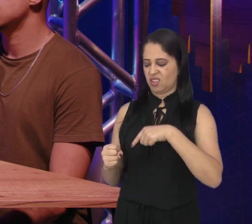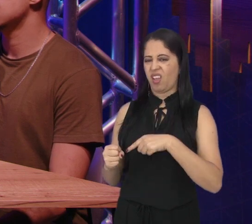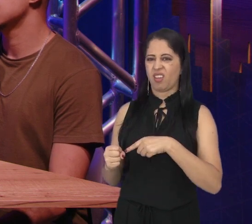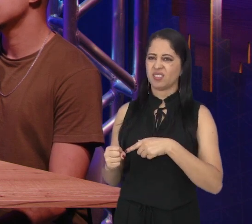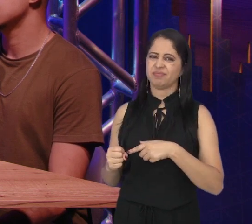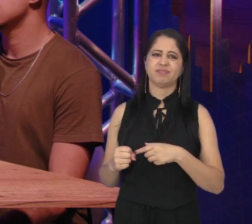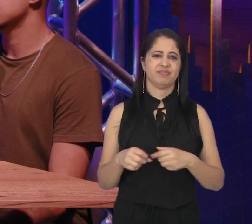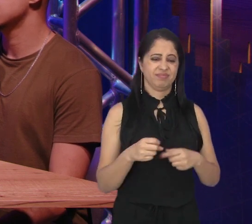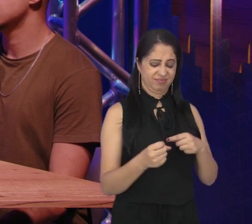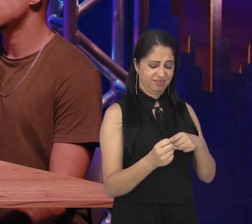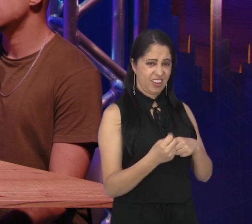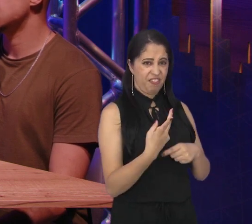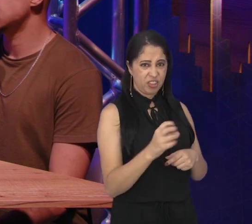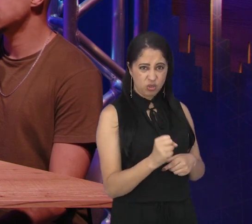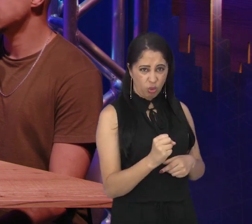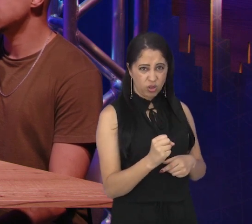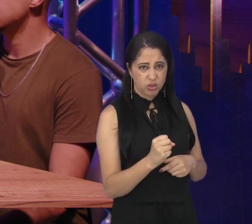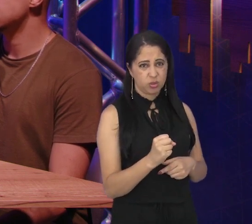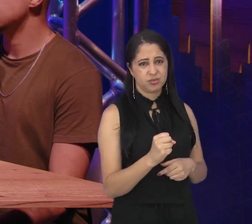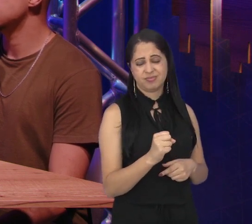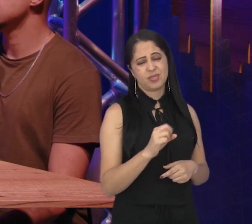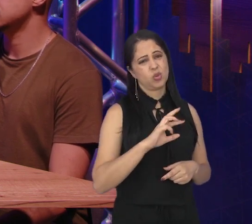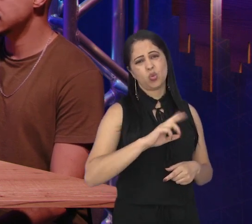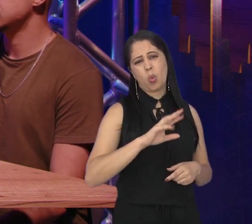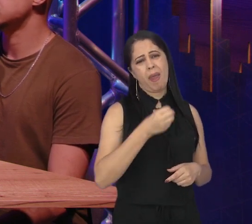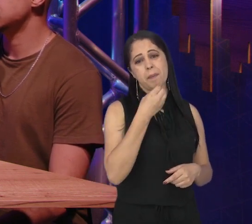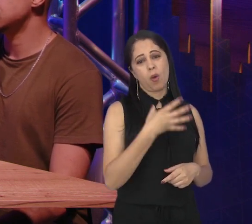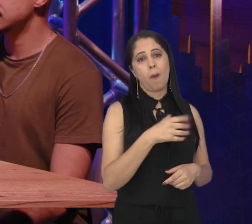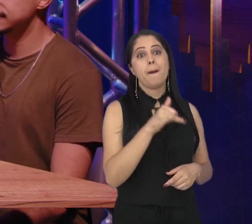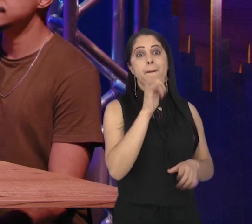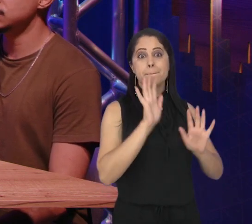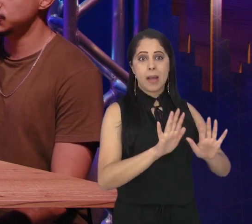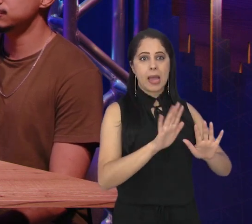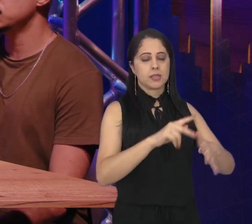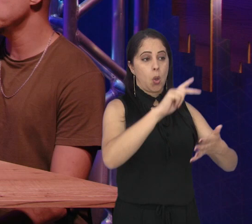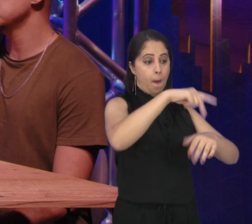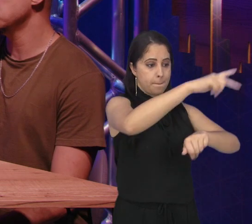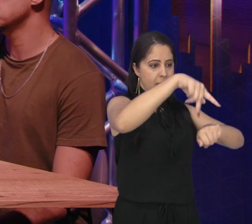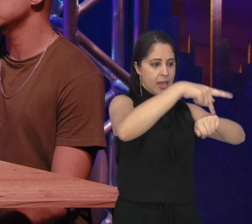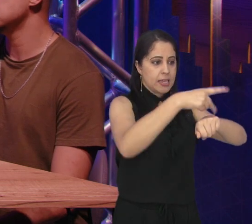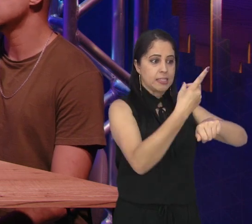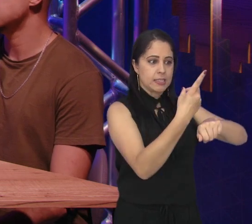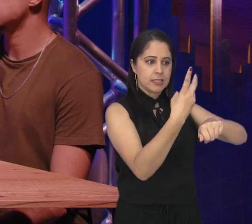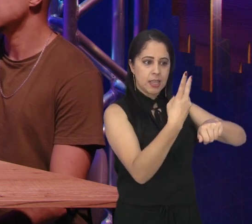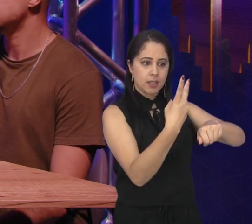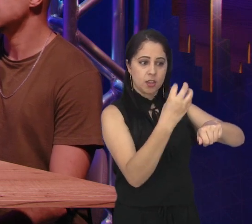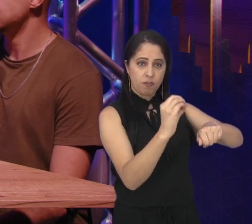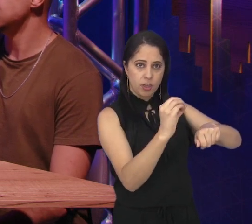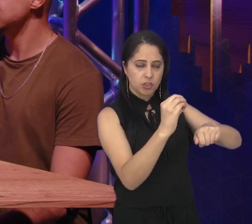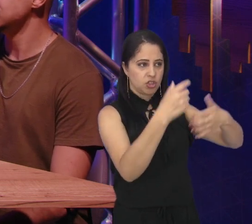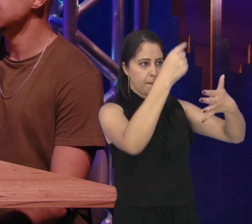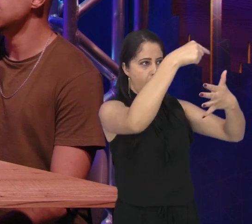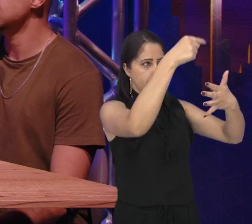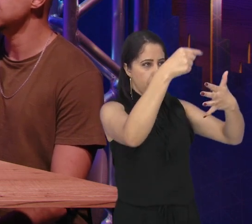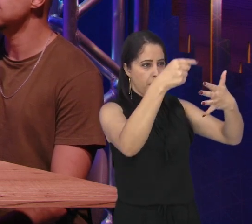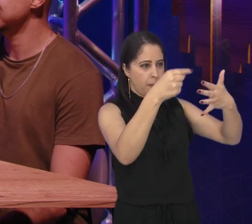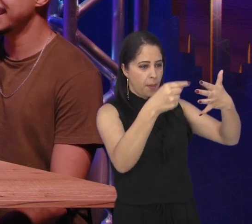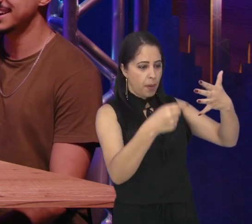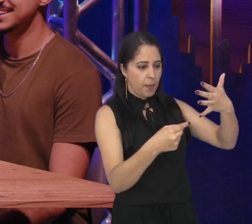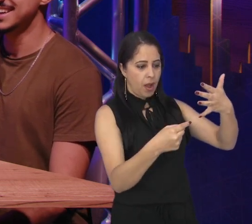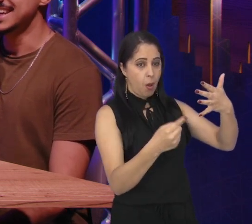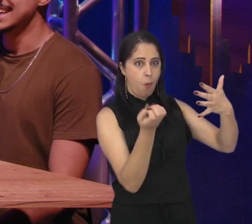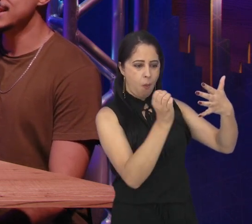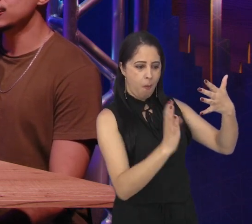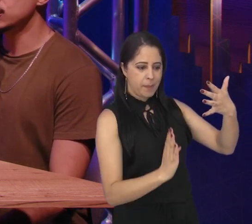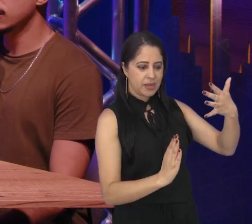tão bom, mas se a gente for parar pra pensar numa lista de 120 países, né, que essa lista considera Não tá tão ruim. 120 países, tá ok, né, até, eu